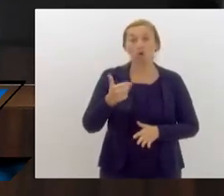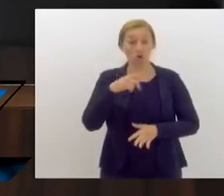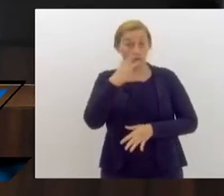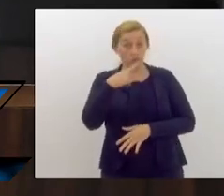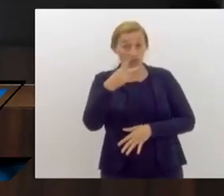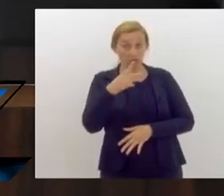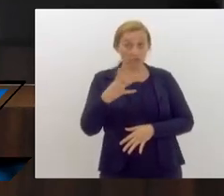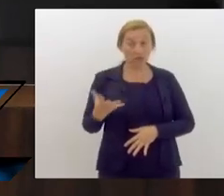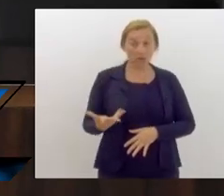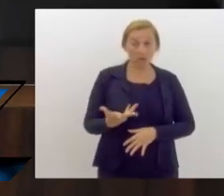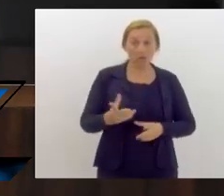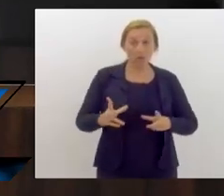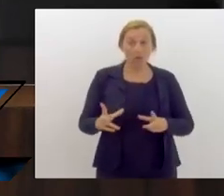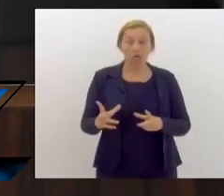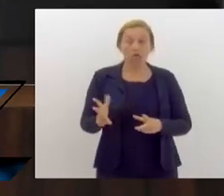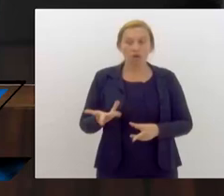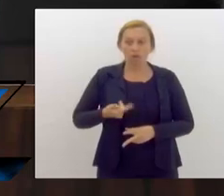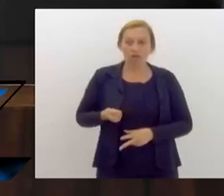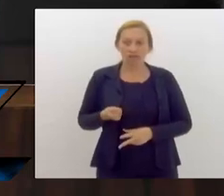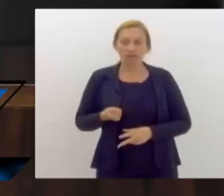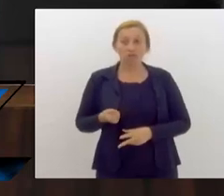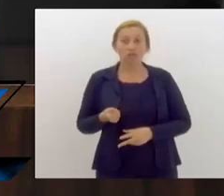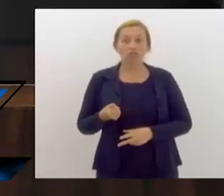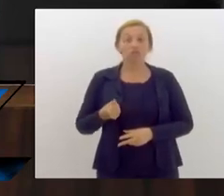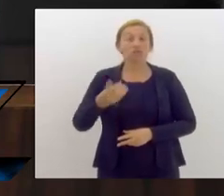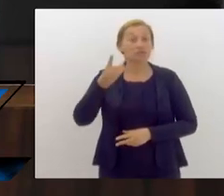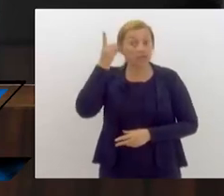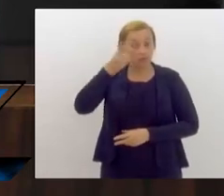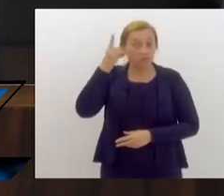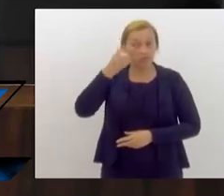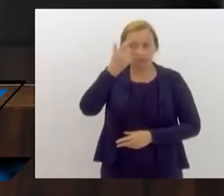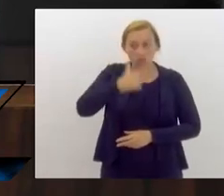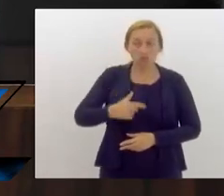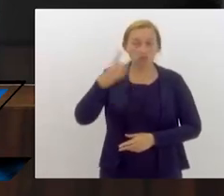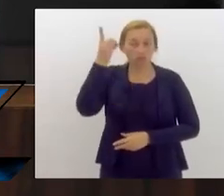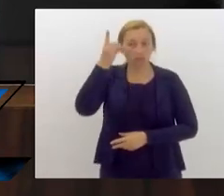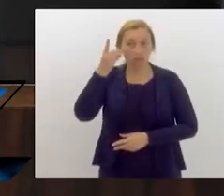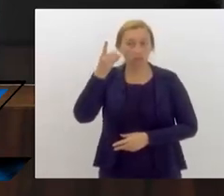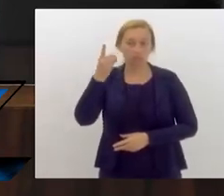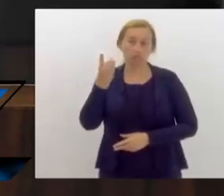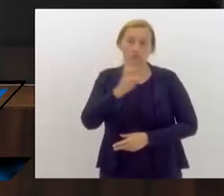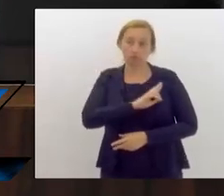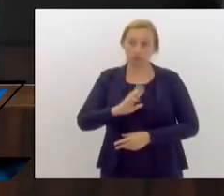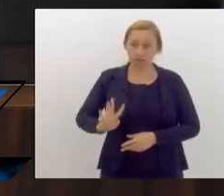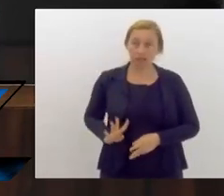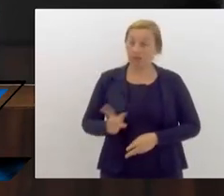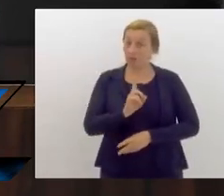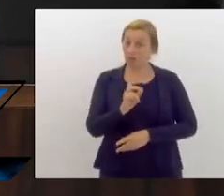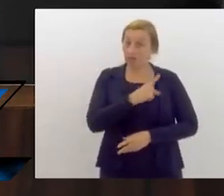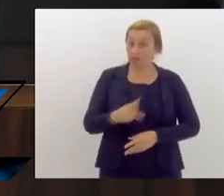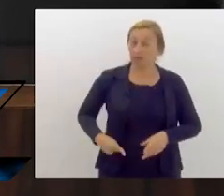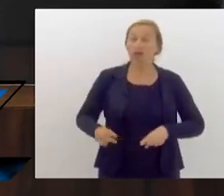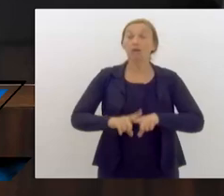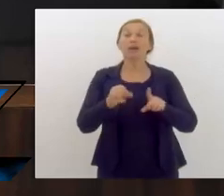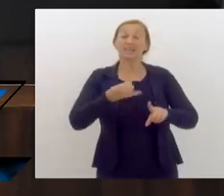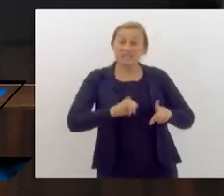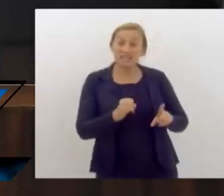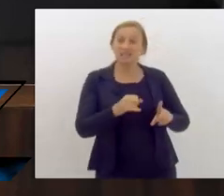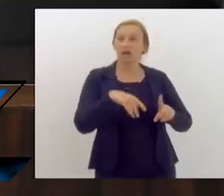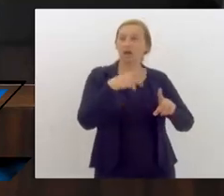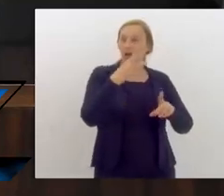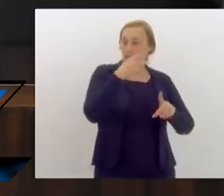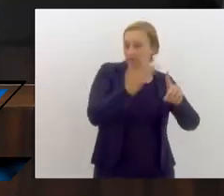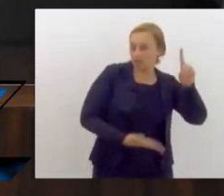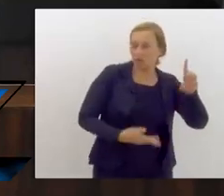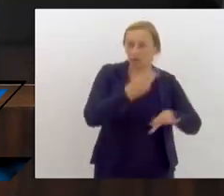aqui na qualidade do deputado Rodrigo Bacelar não de Presidente me agrada muito porque é isso a pessoa quiser homenagear uma pessoa que